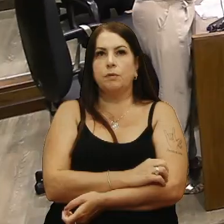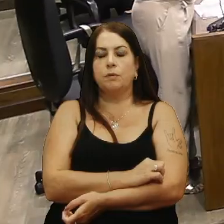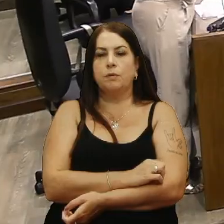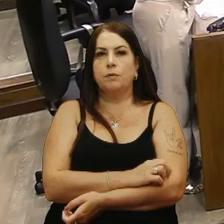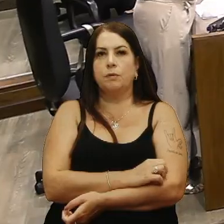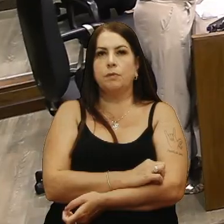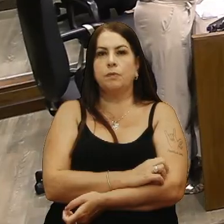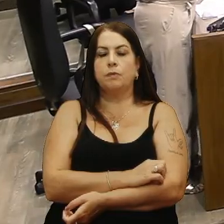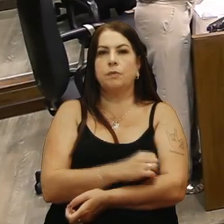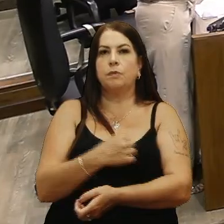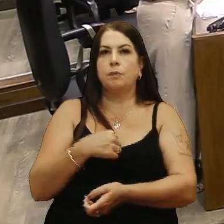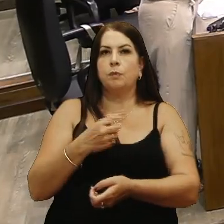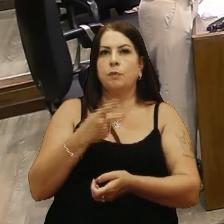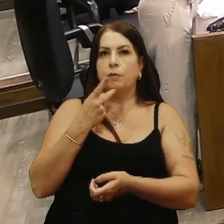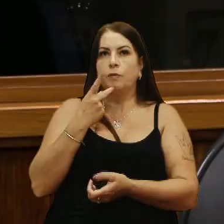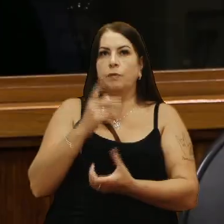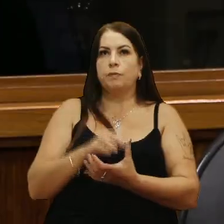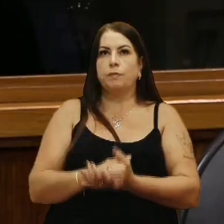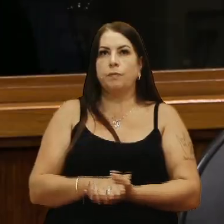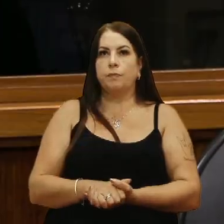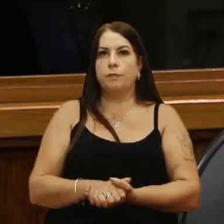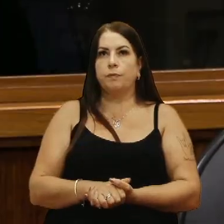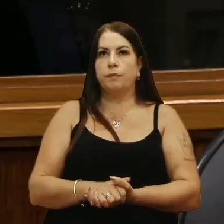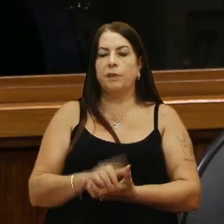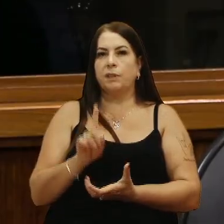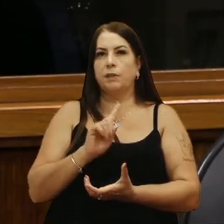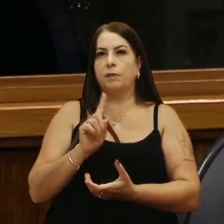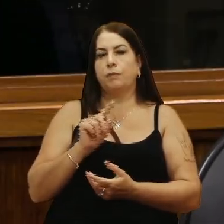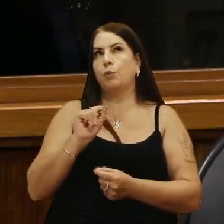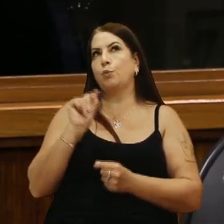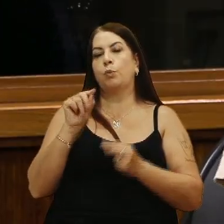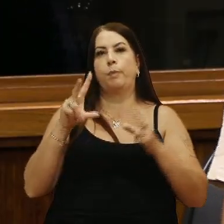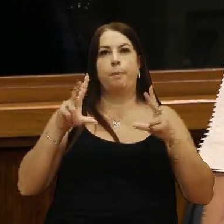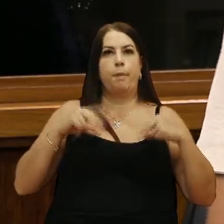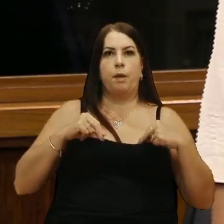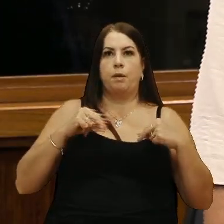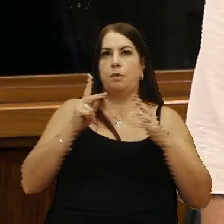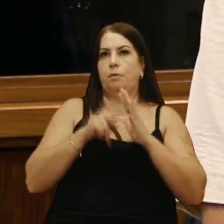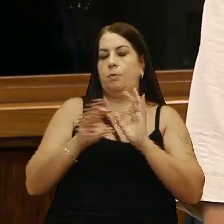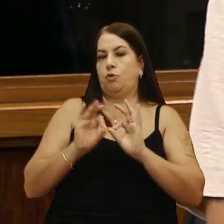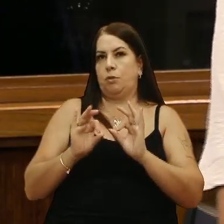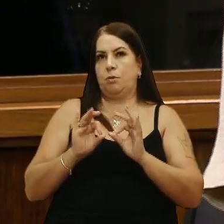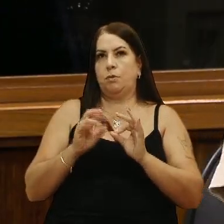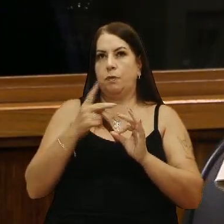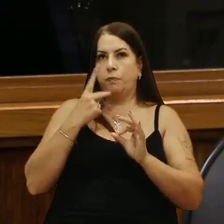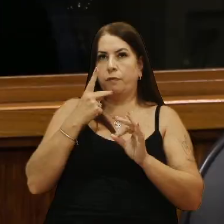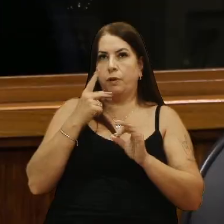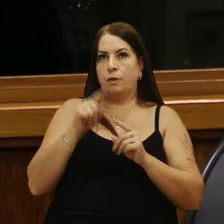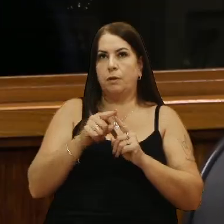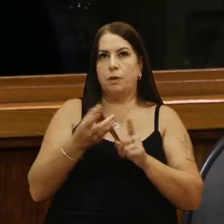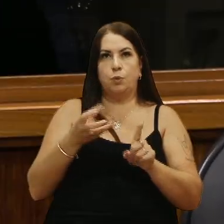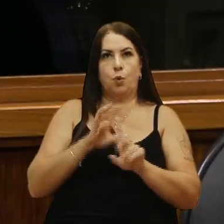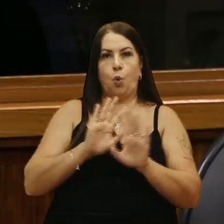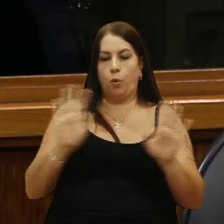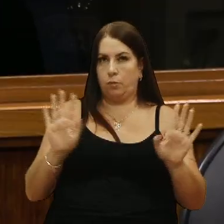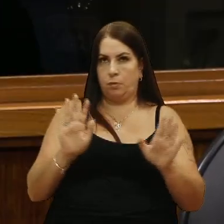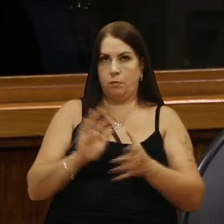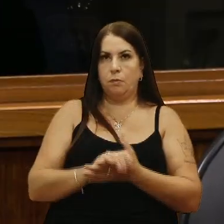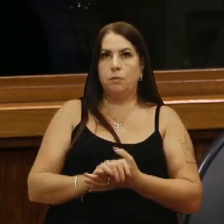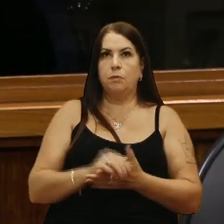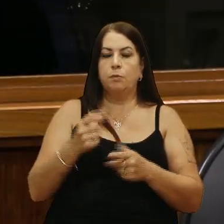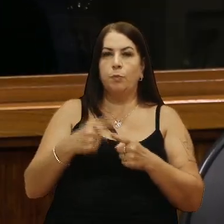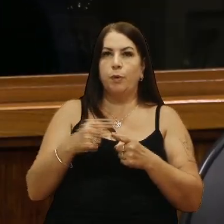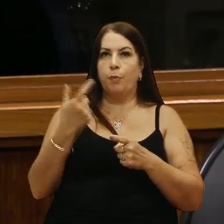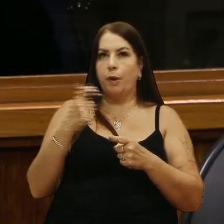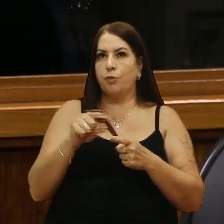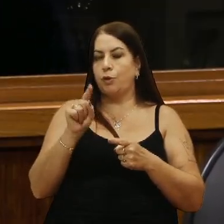Eu quero fazer uma fala. Eu não vou entrar no mérito desse projeto, que eu digo de antemão que eu sou contra, porque eu acho que